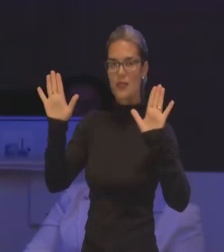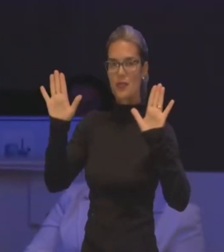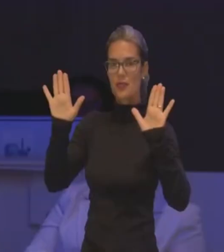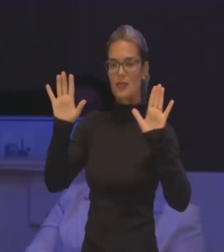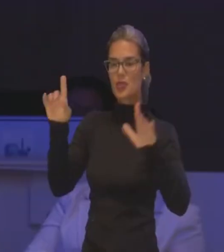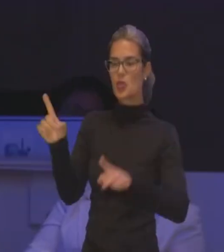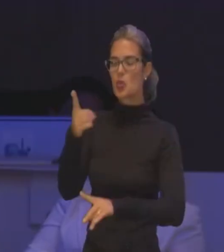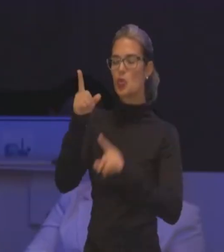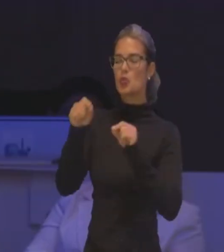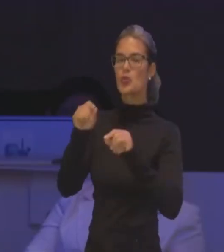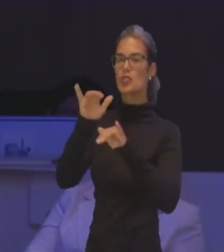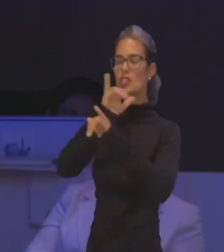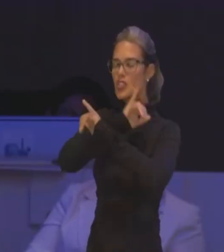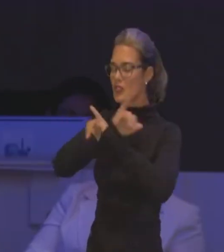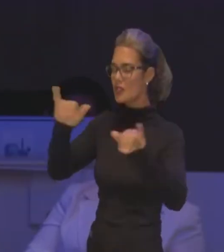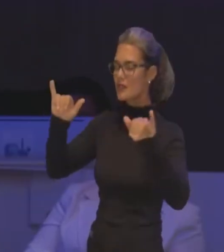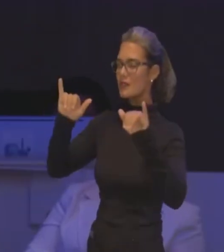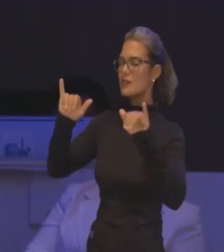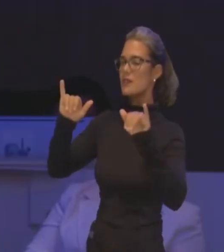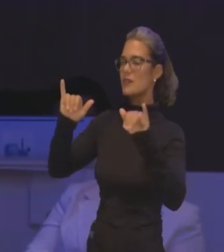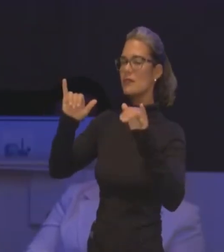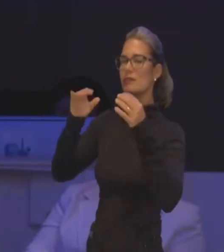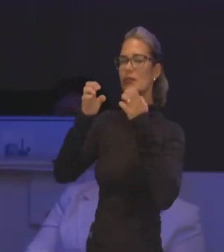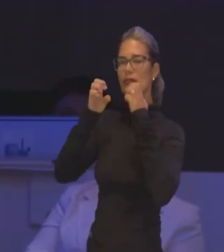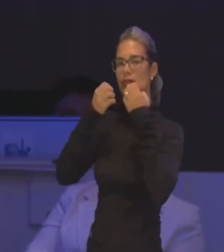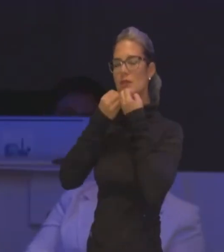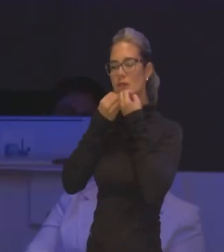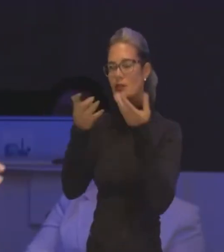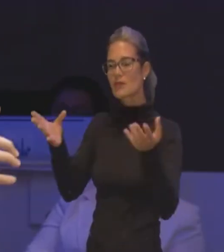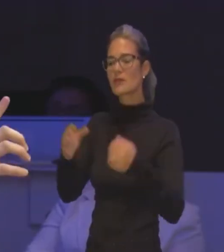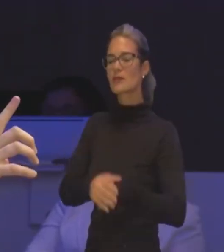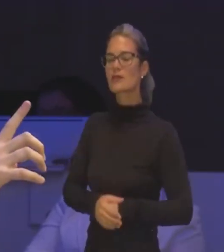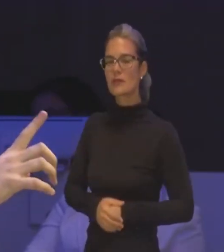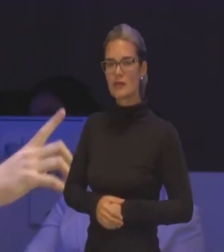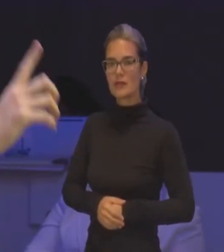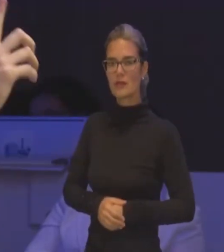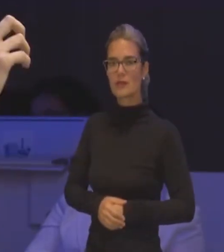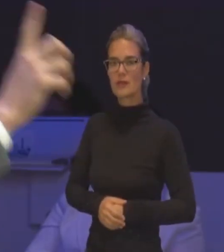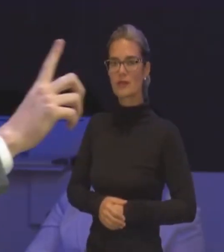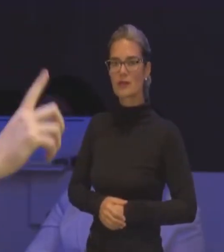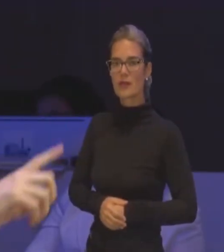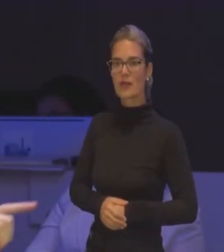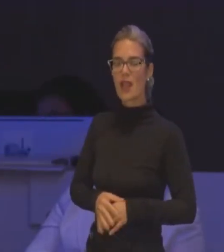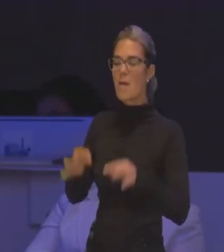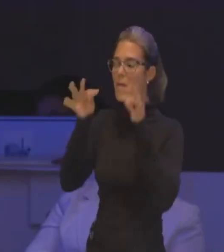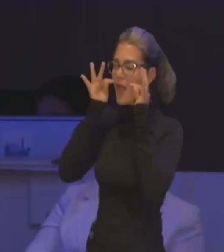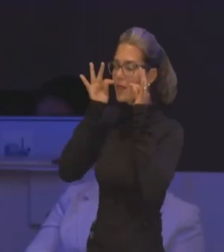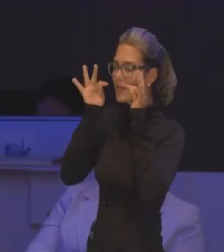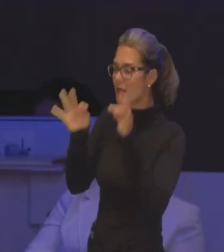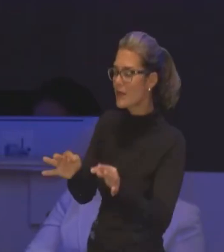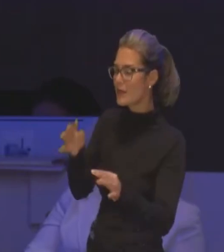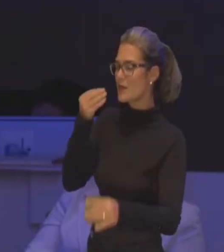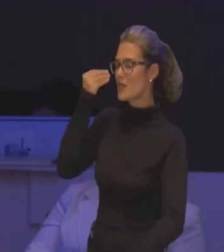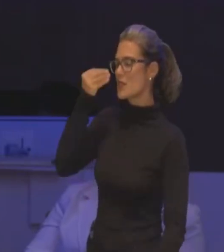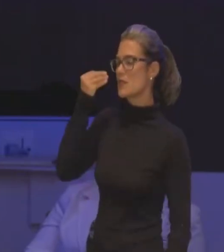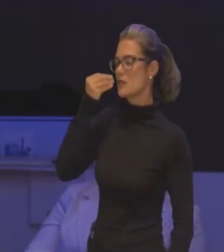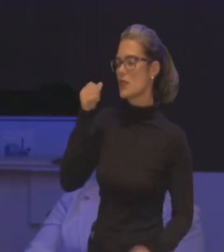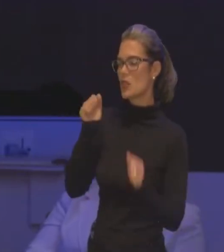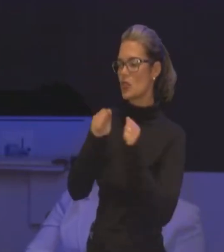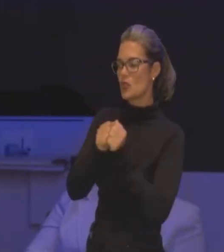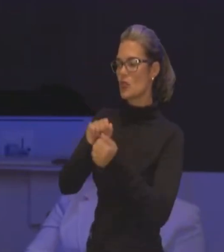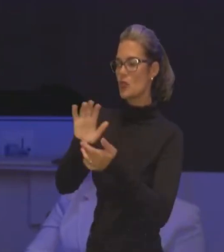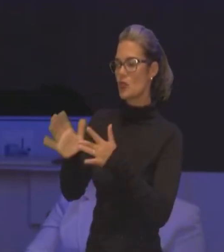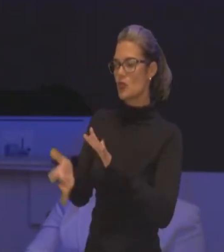de anunciar o Evangelho, de testemunhar da sua experiência com